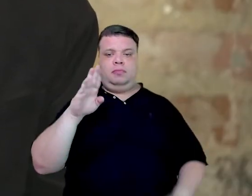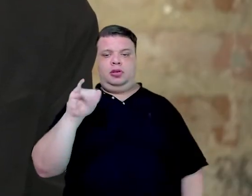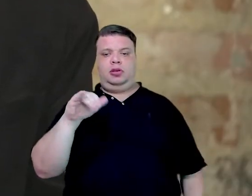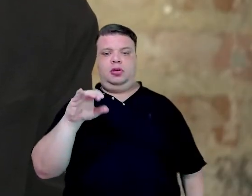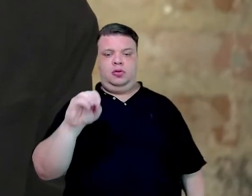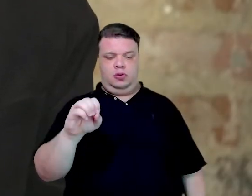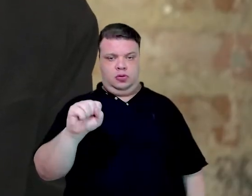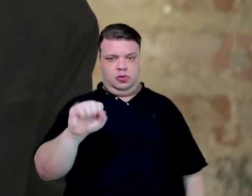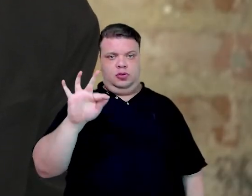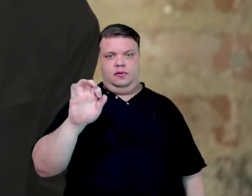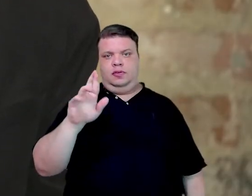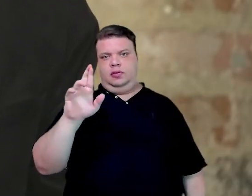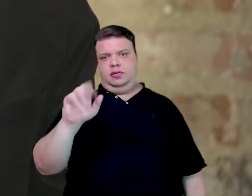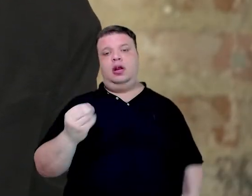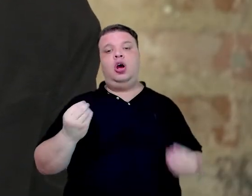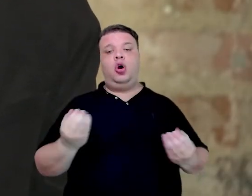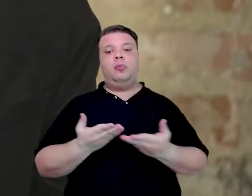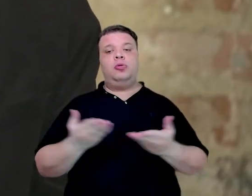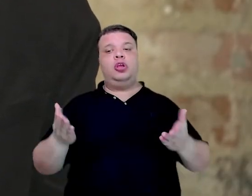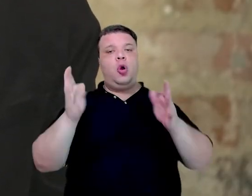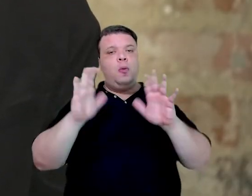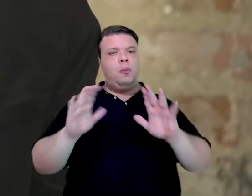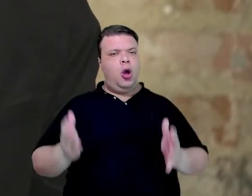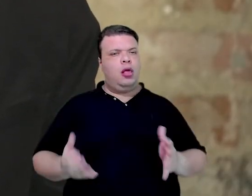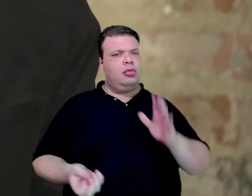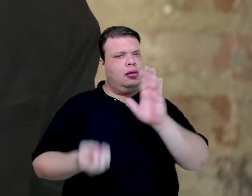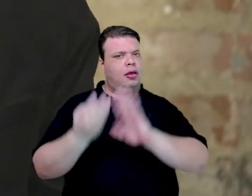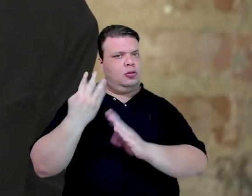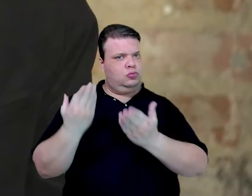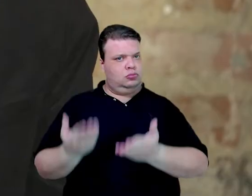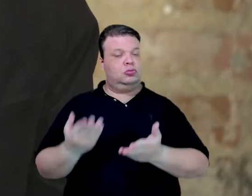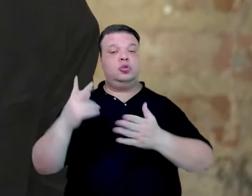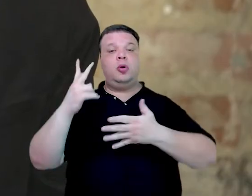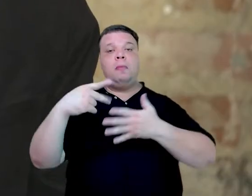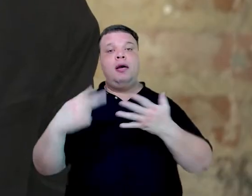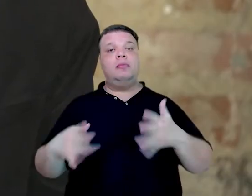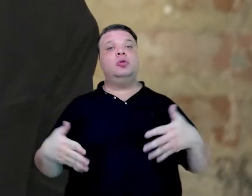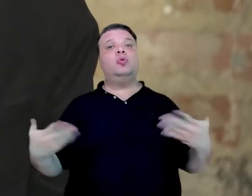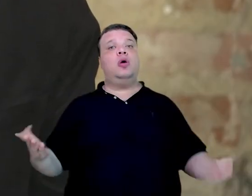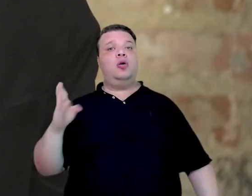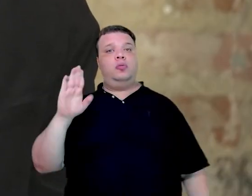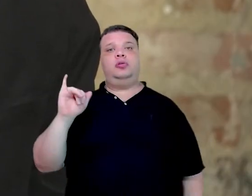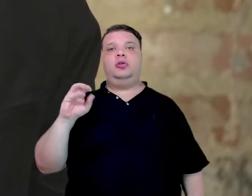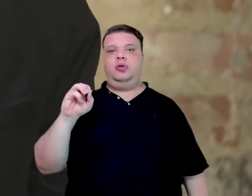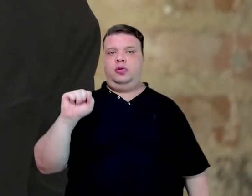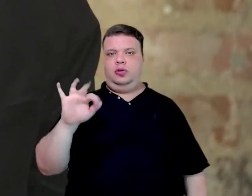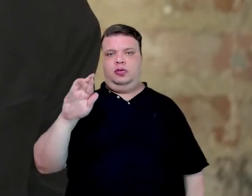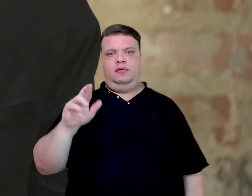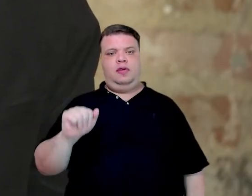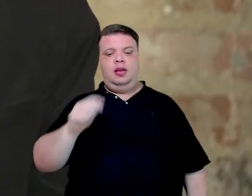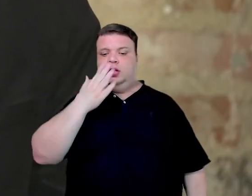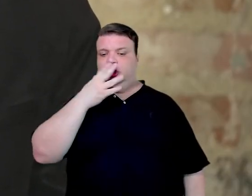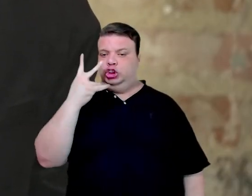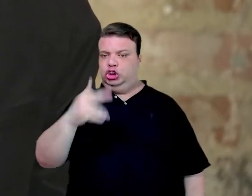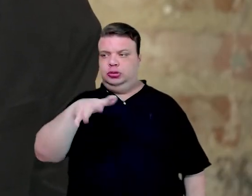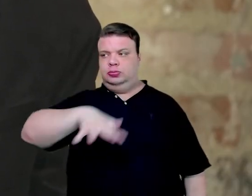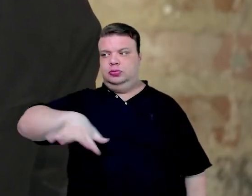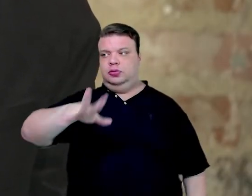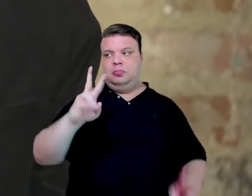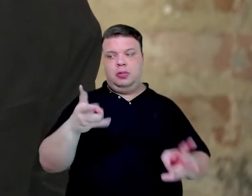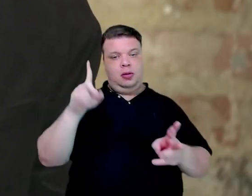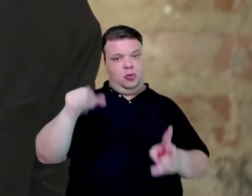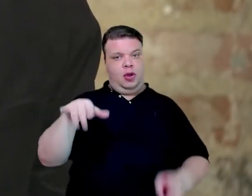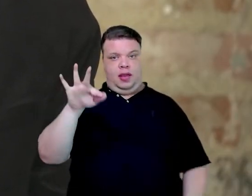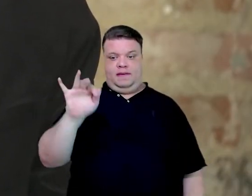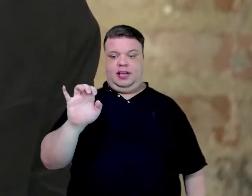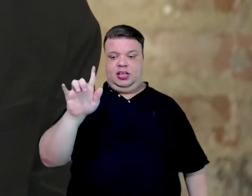biosfera em relação à parte vegetal, animal e o ser humano, como é que isso está interagindo? Como é que isso